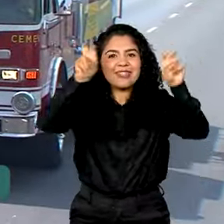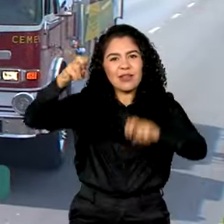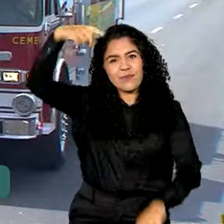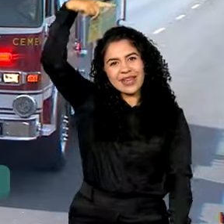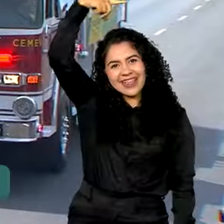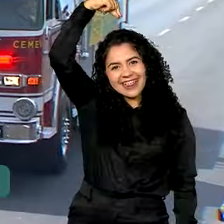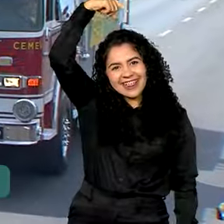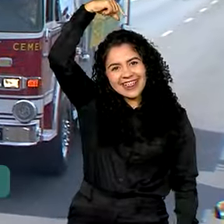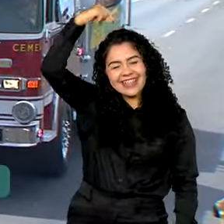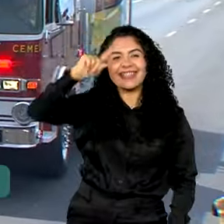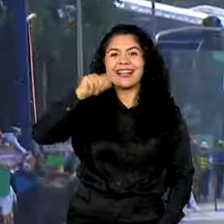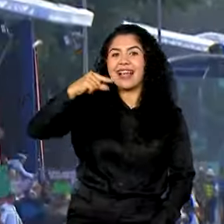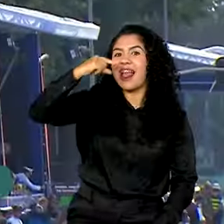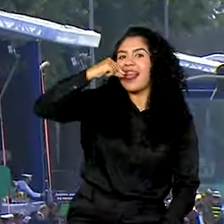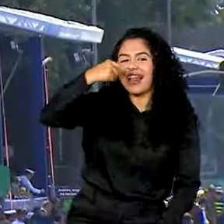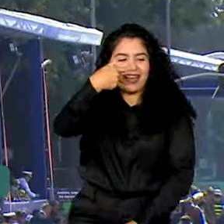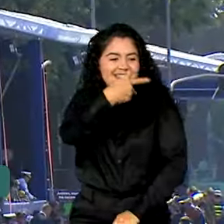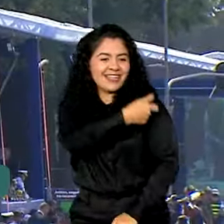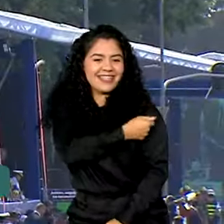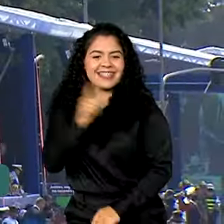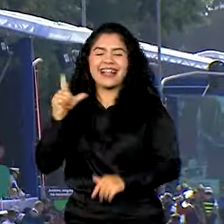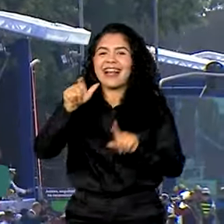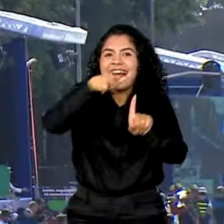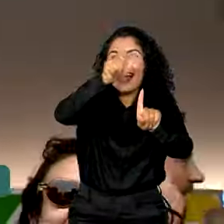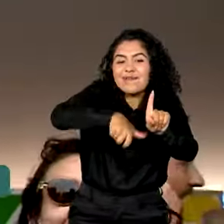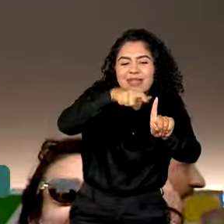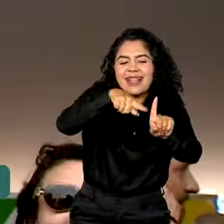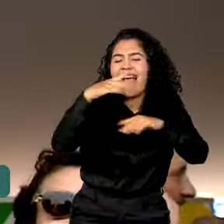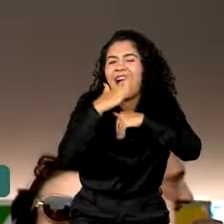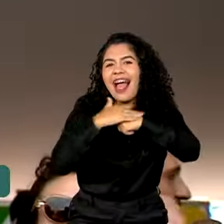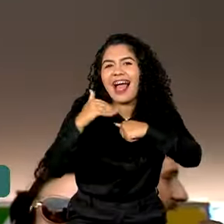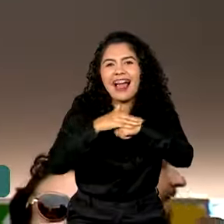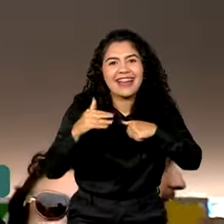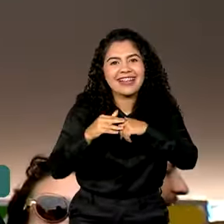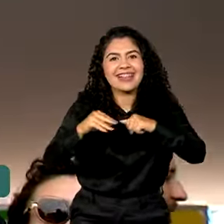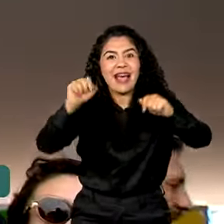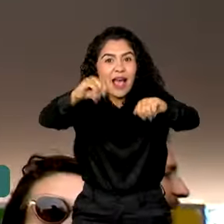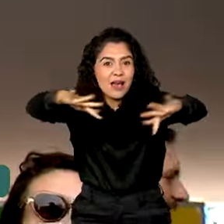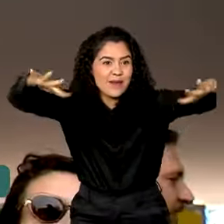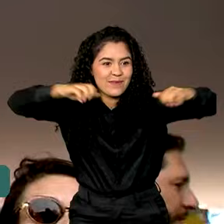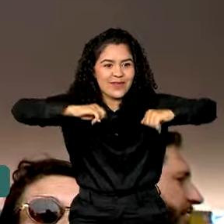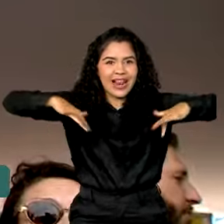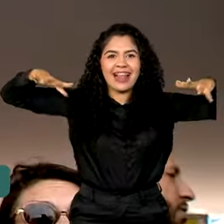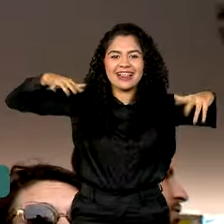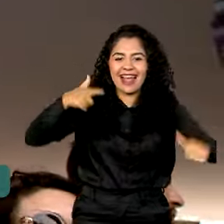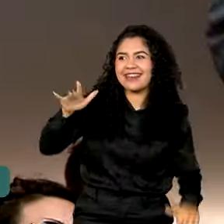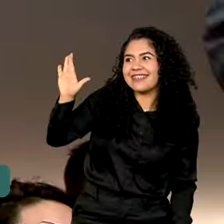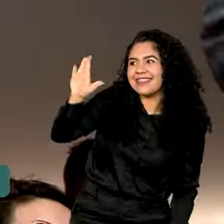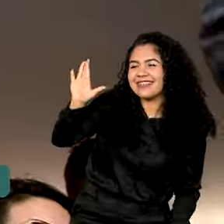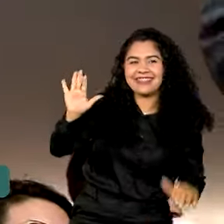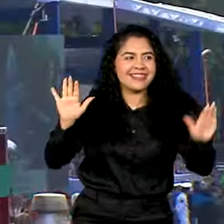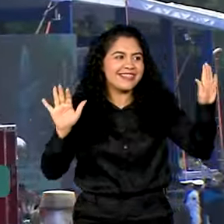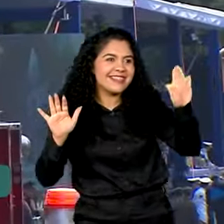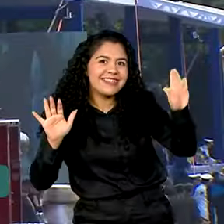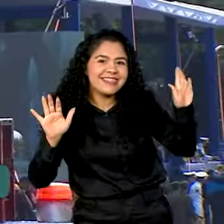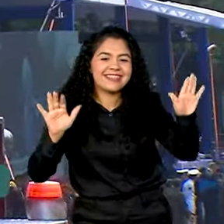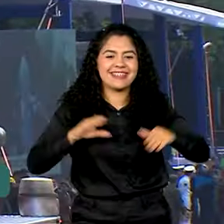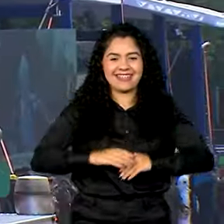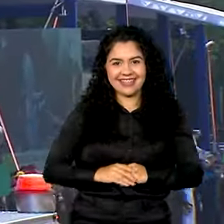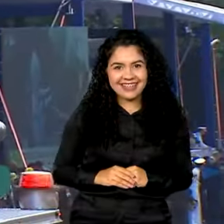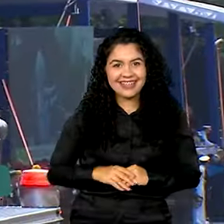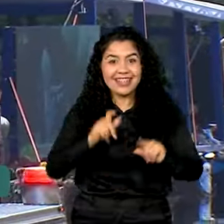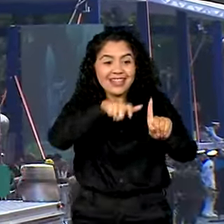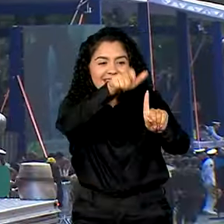Gotinha. Carismático, ele empolgou a plateia, que deu tchauzinho em resposta aos acenos do Zé, que